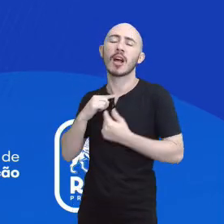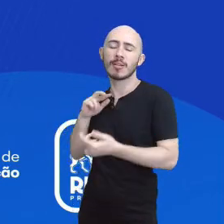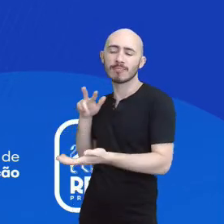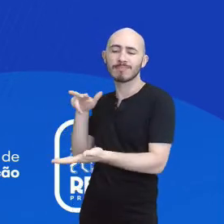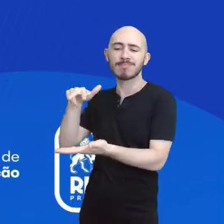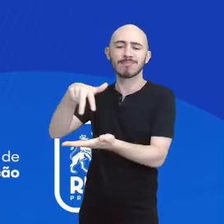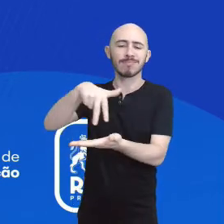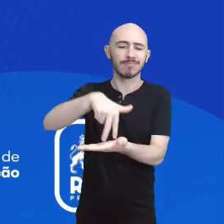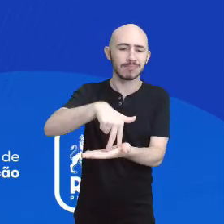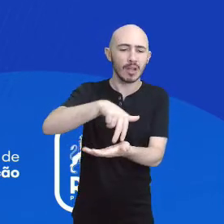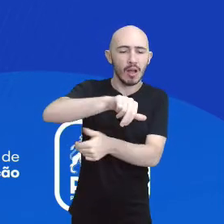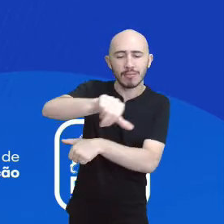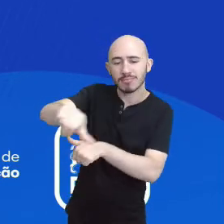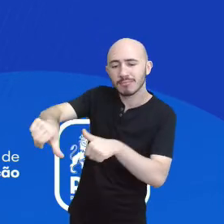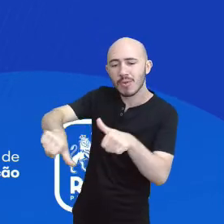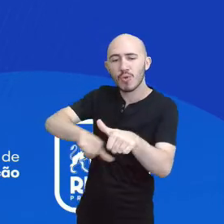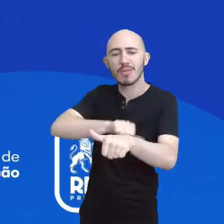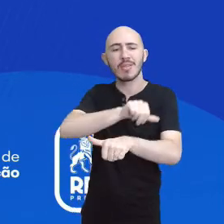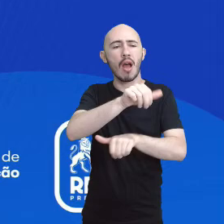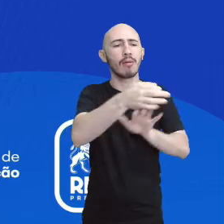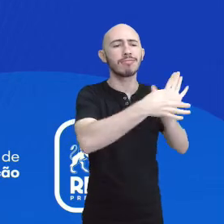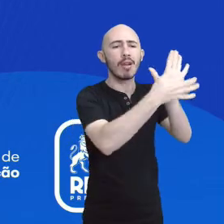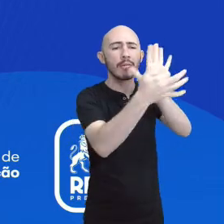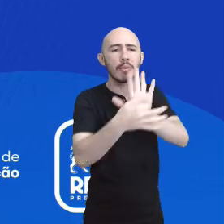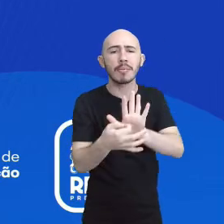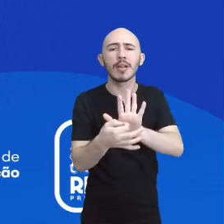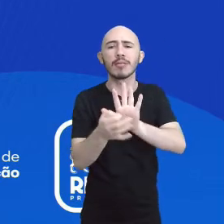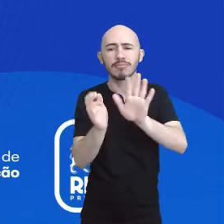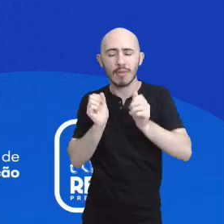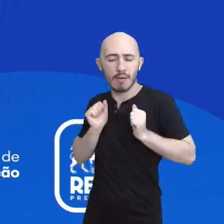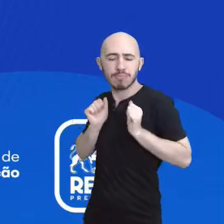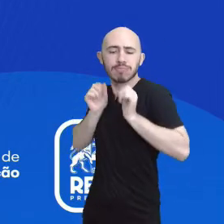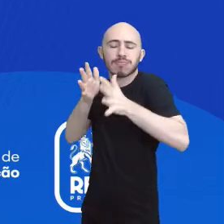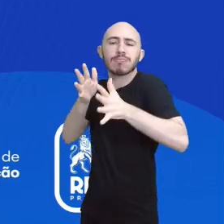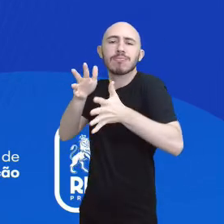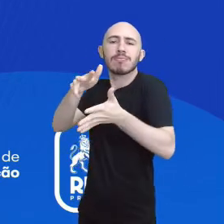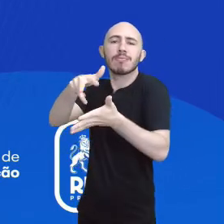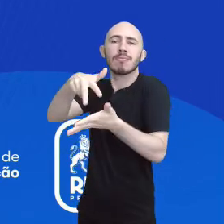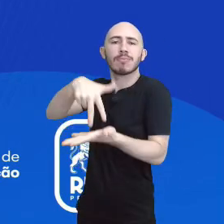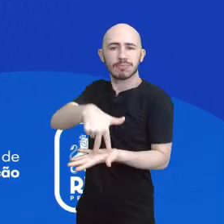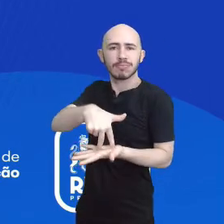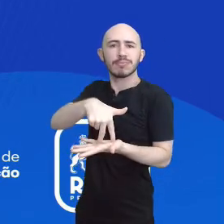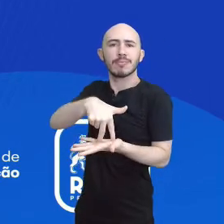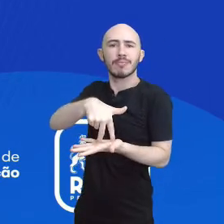do velho reclame e partir para a ação.